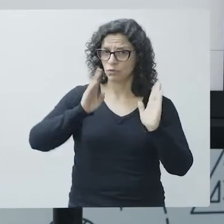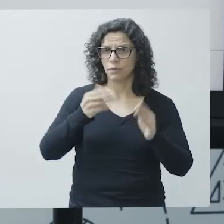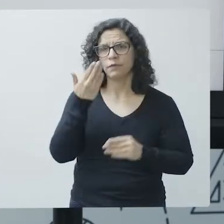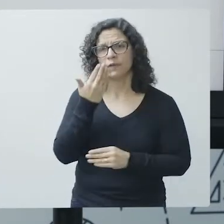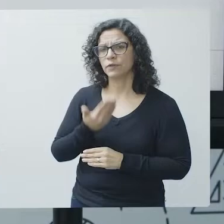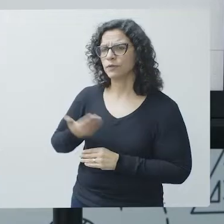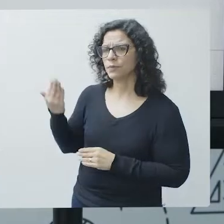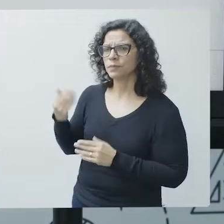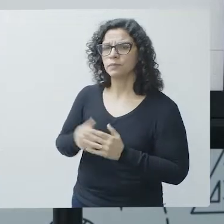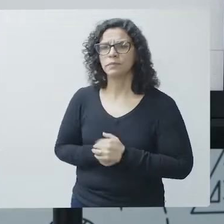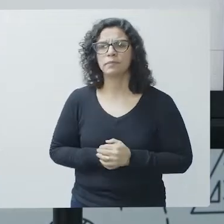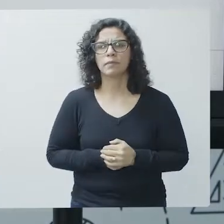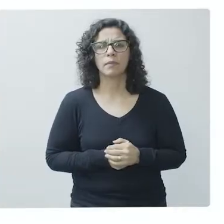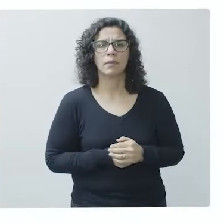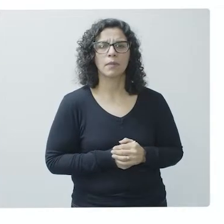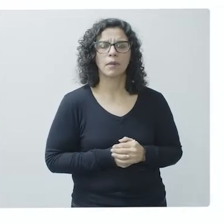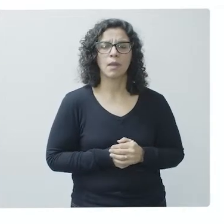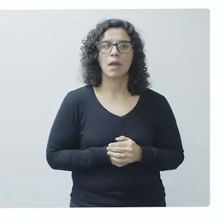Olha só.